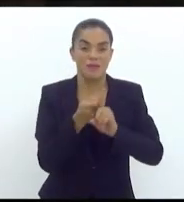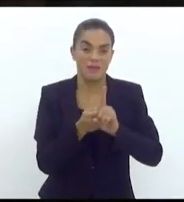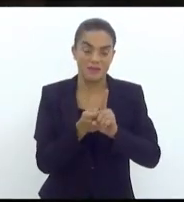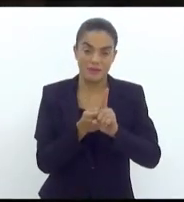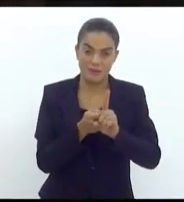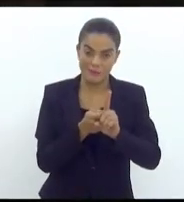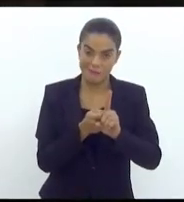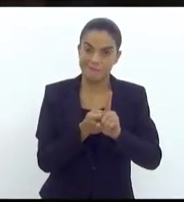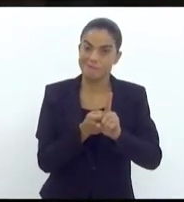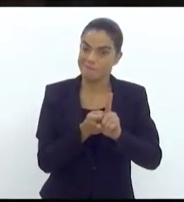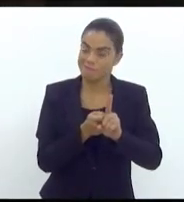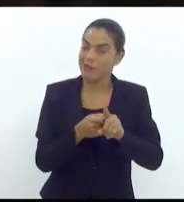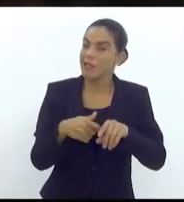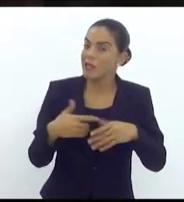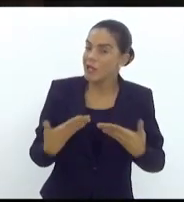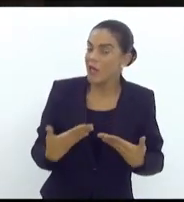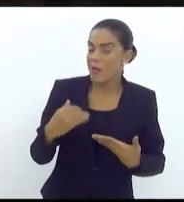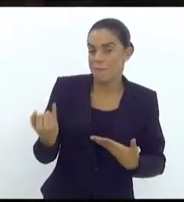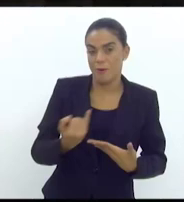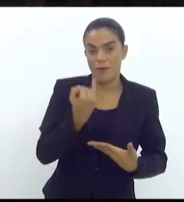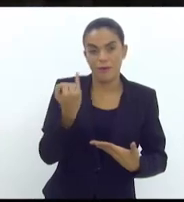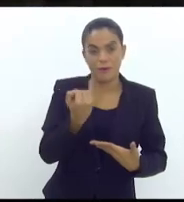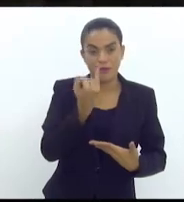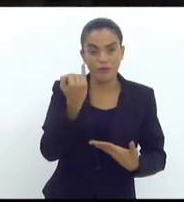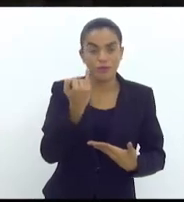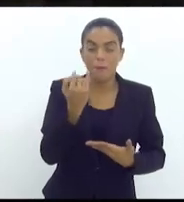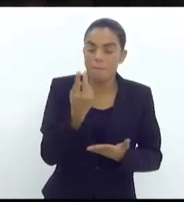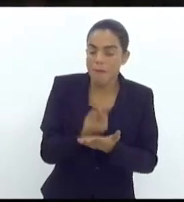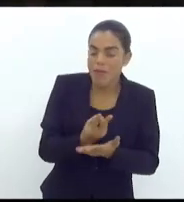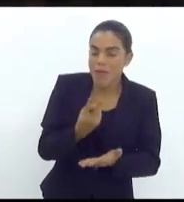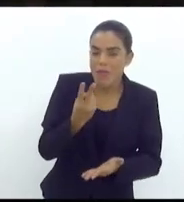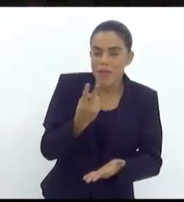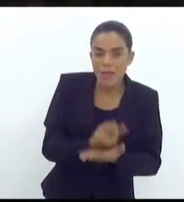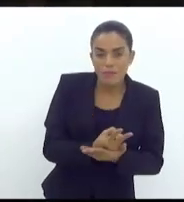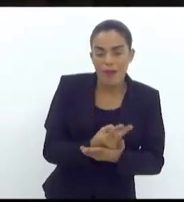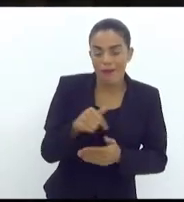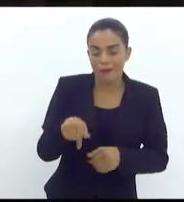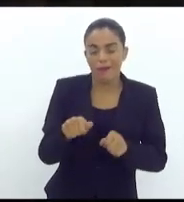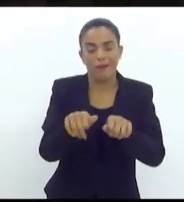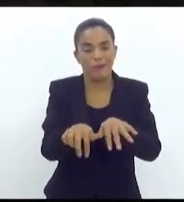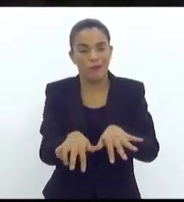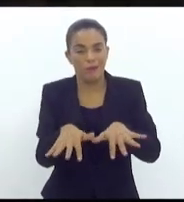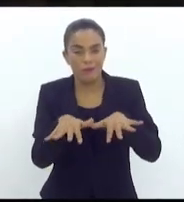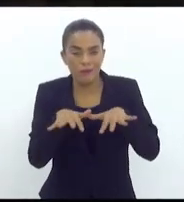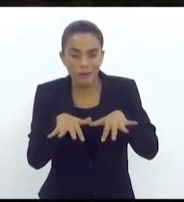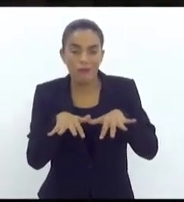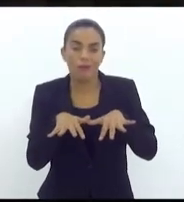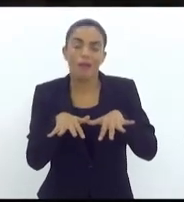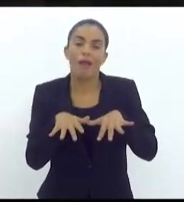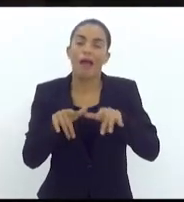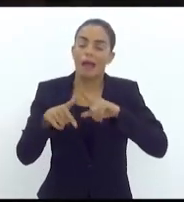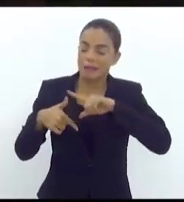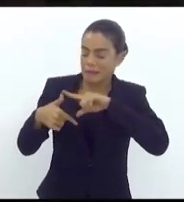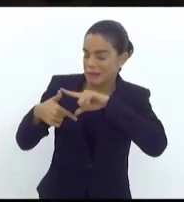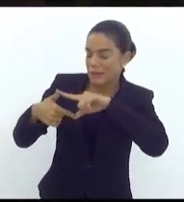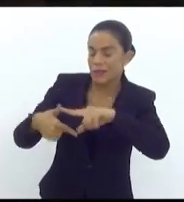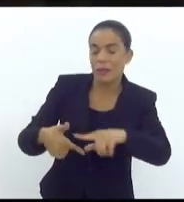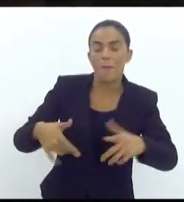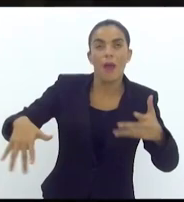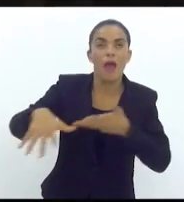meio e é importante mesmo que tenhamos aqui em plenário as tradicionais